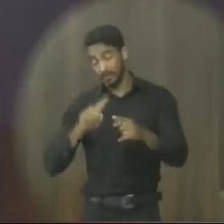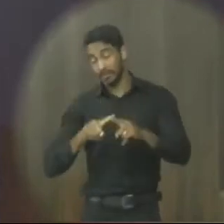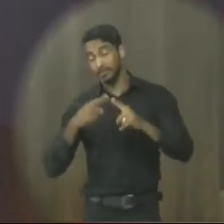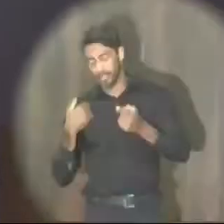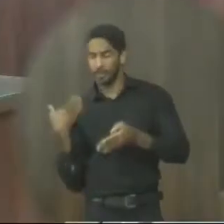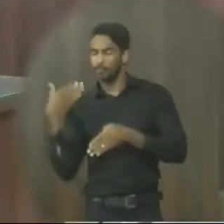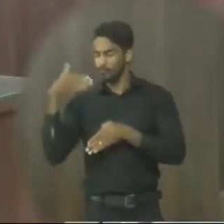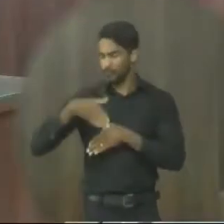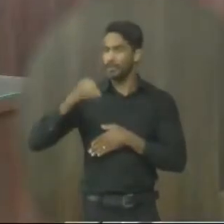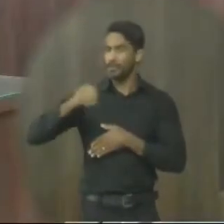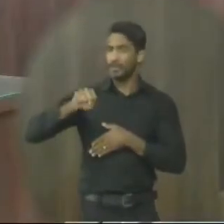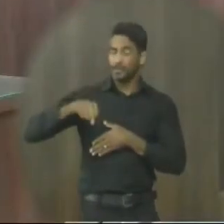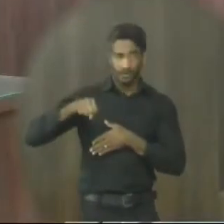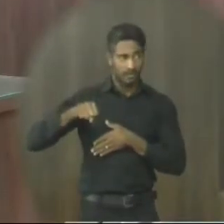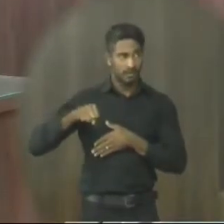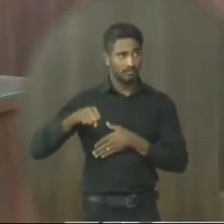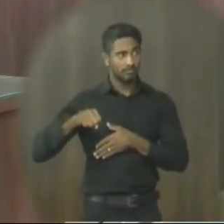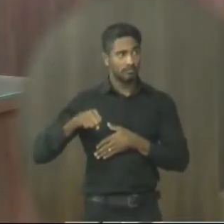e